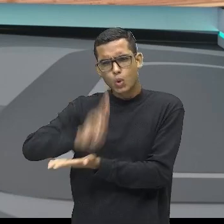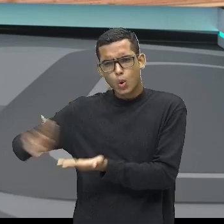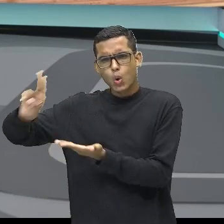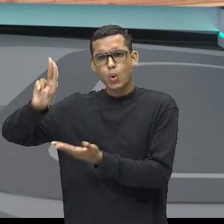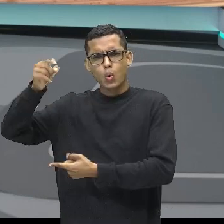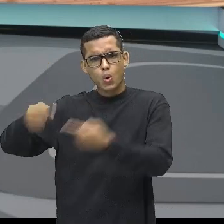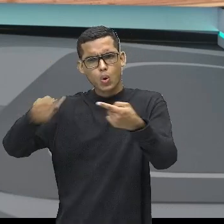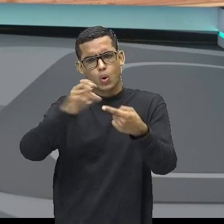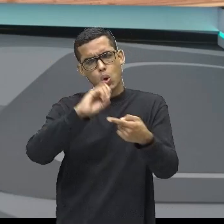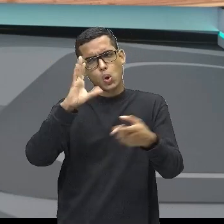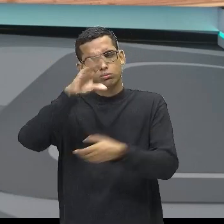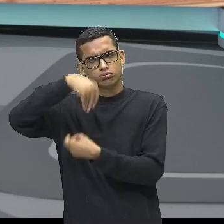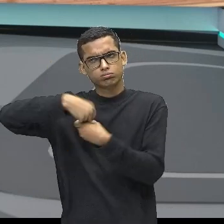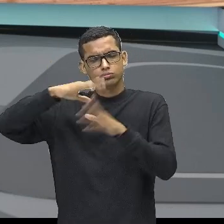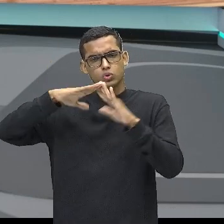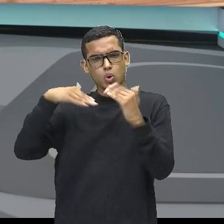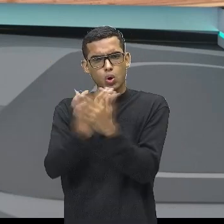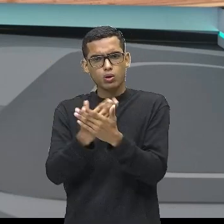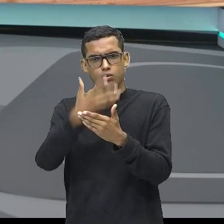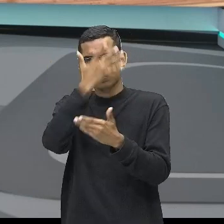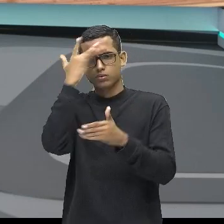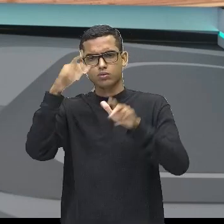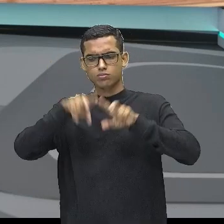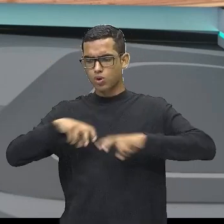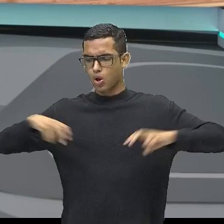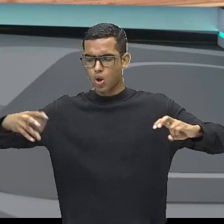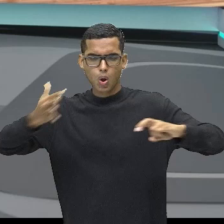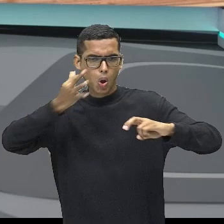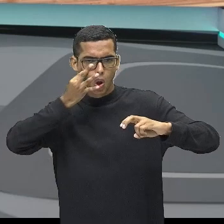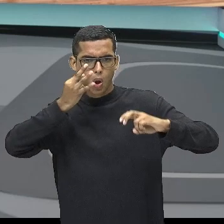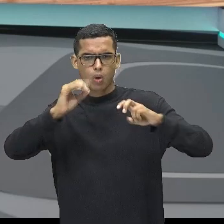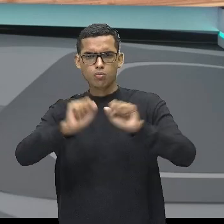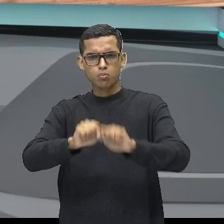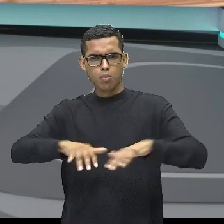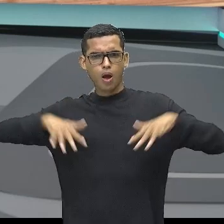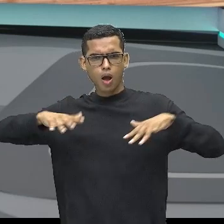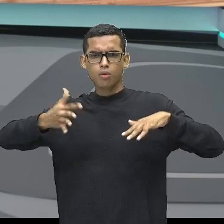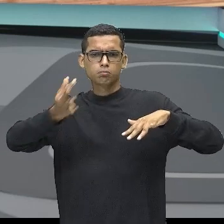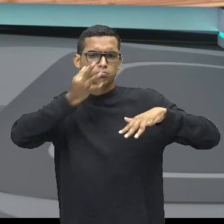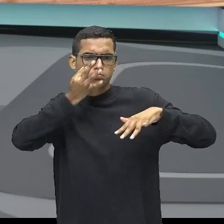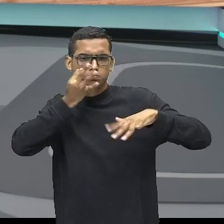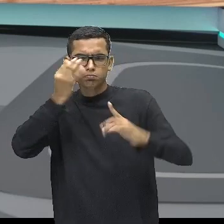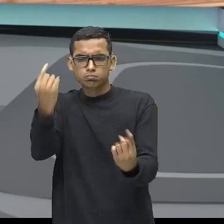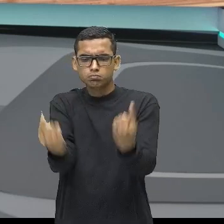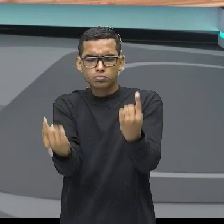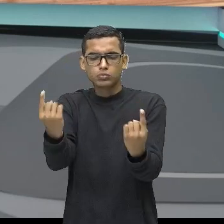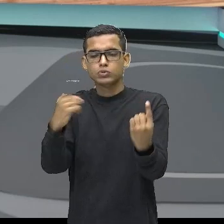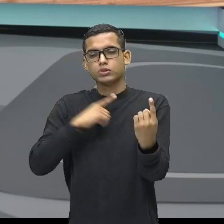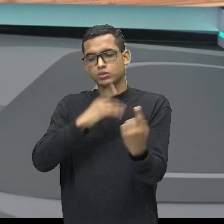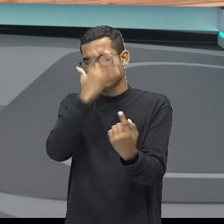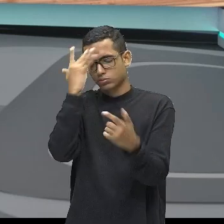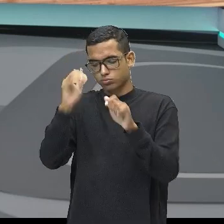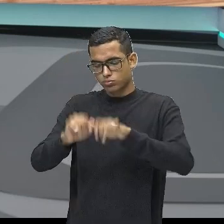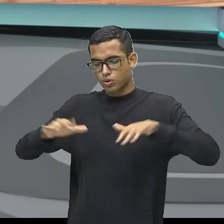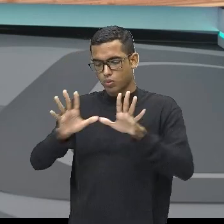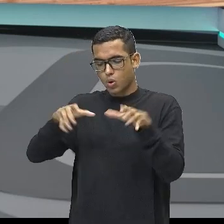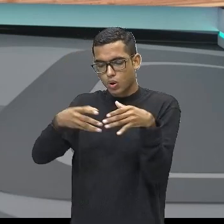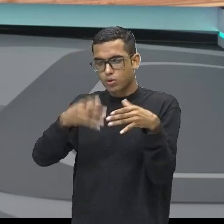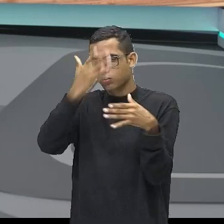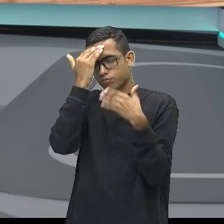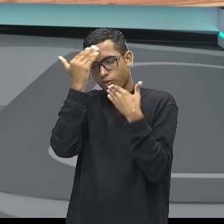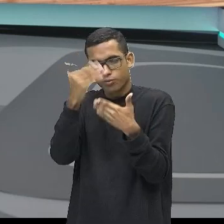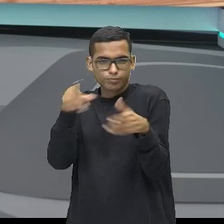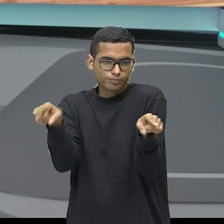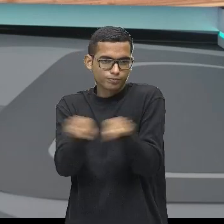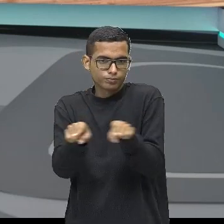mesmo na escola, perceba que o público está de forma presencial, então esse público recebe o agradecimento também, ok?